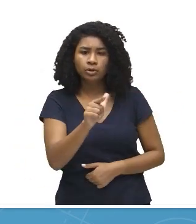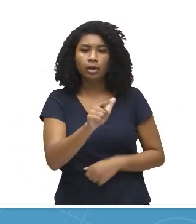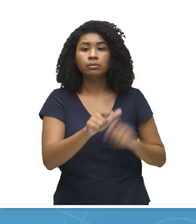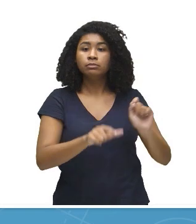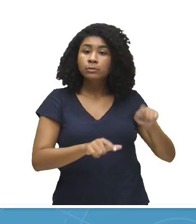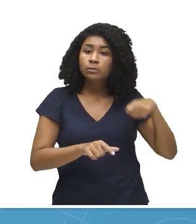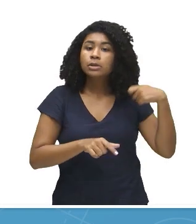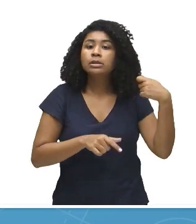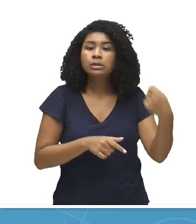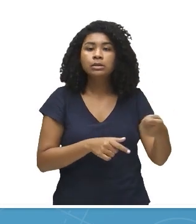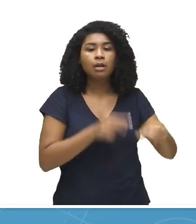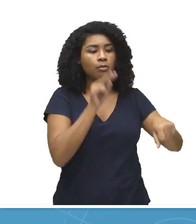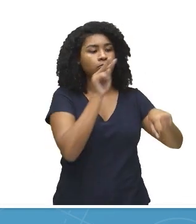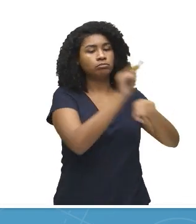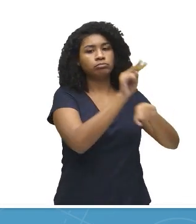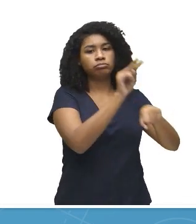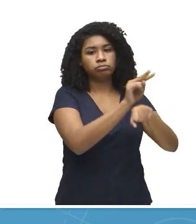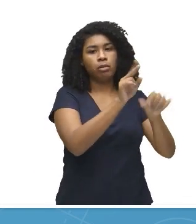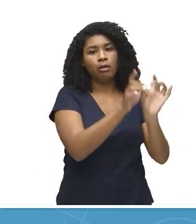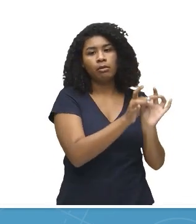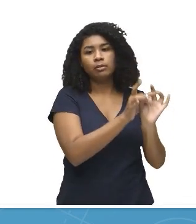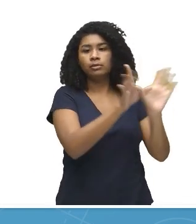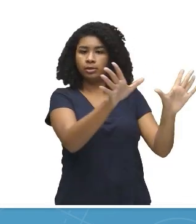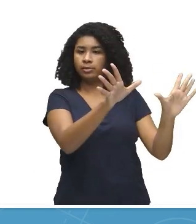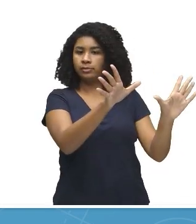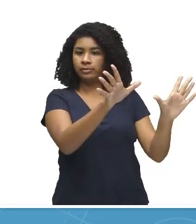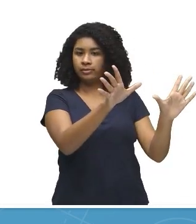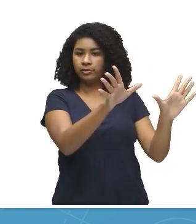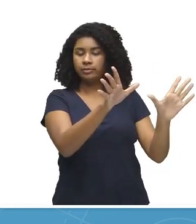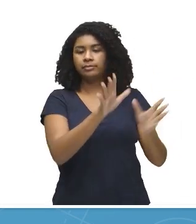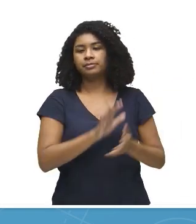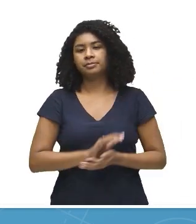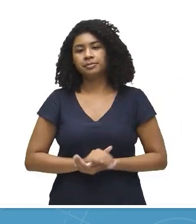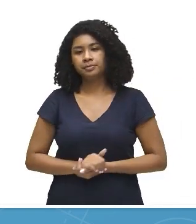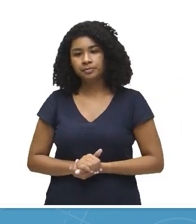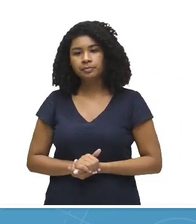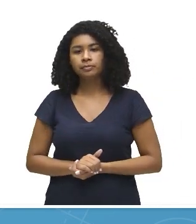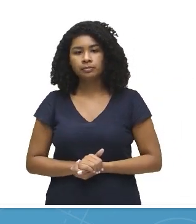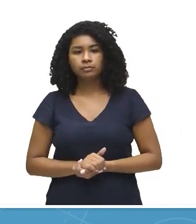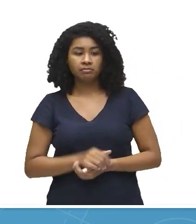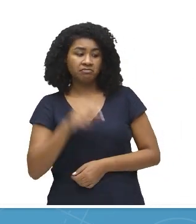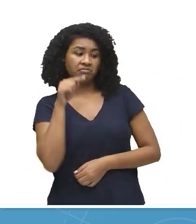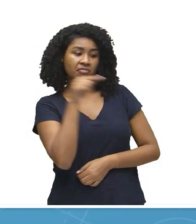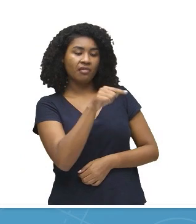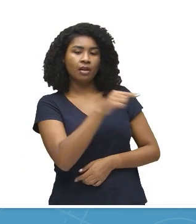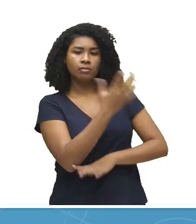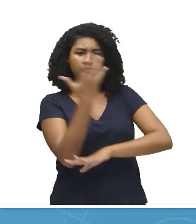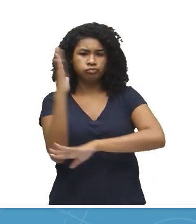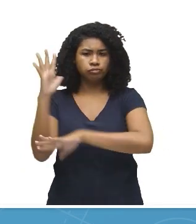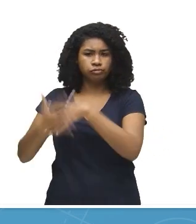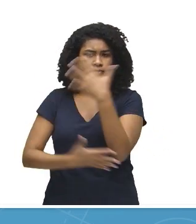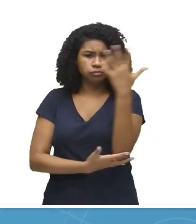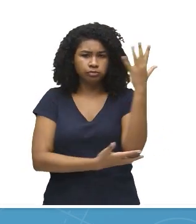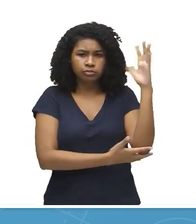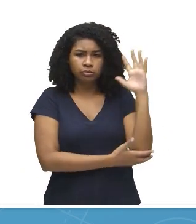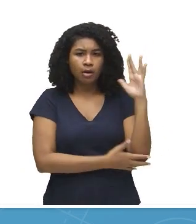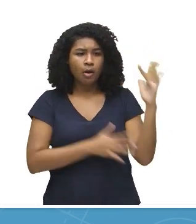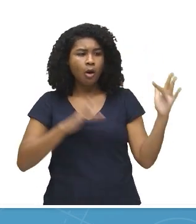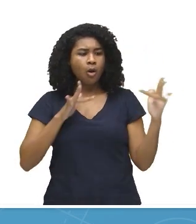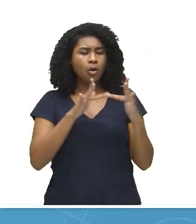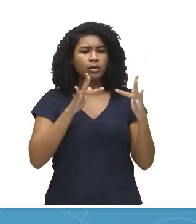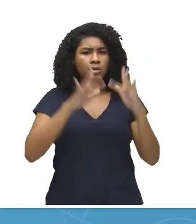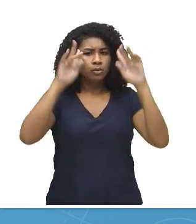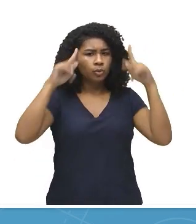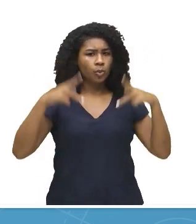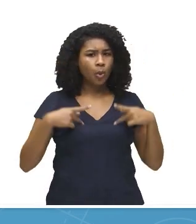preservação ambiental, tá, gente? Então significa que esta natureza ela é intocável, né?